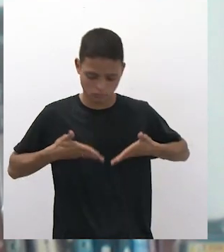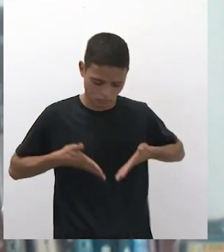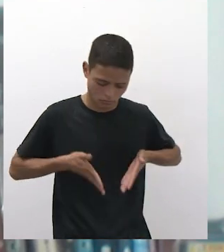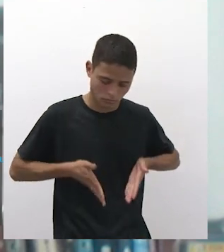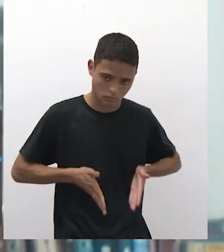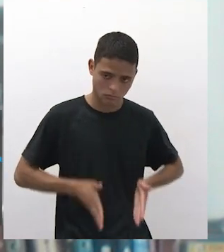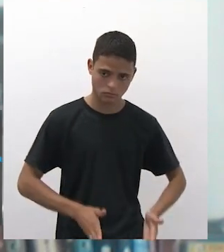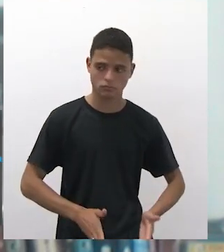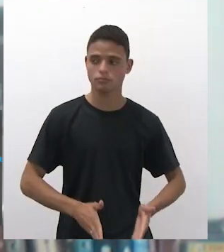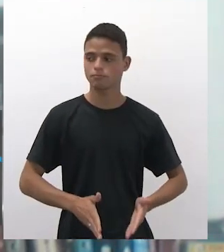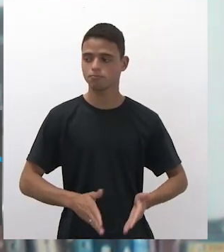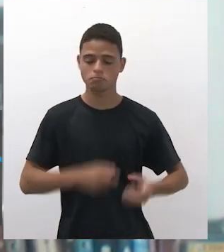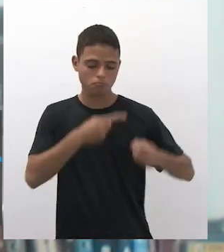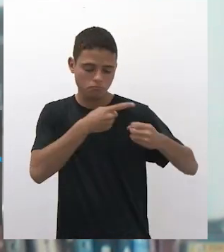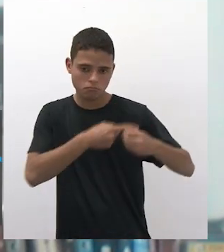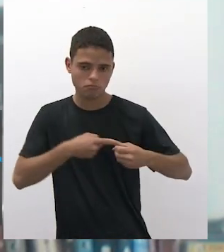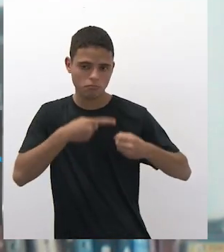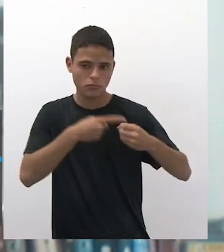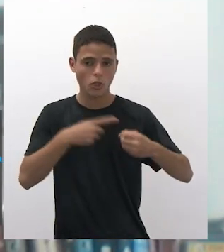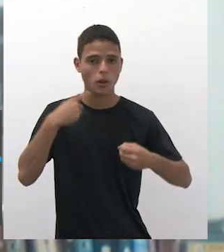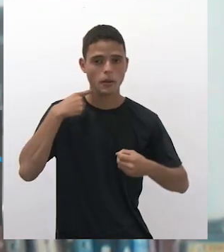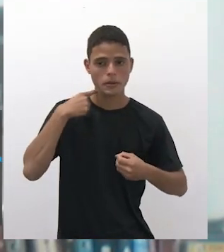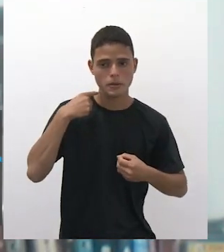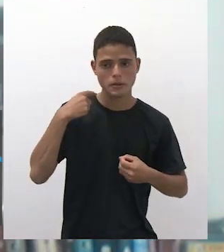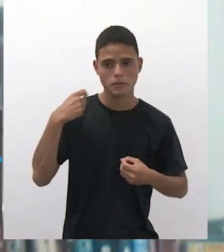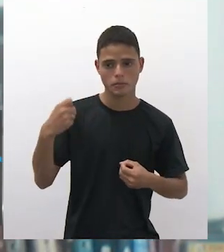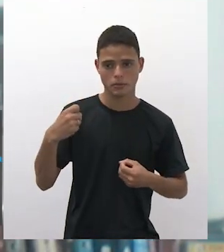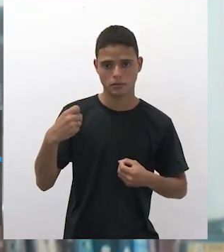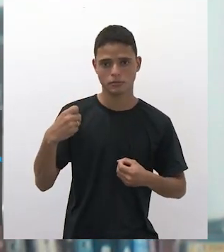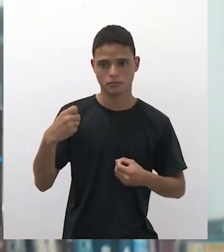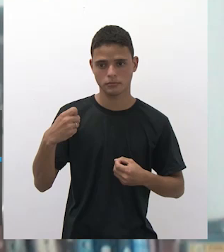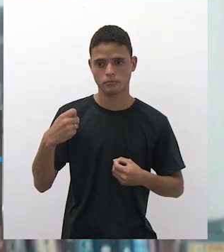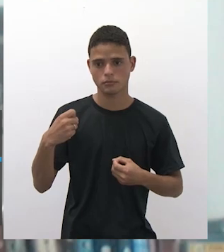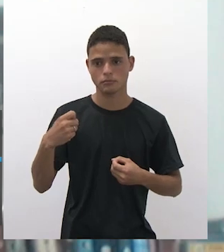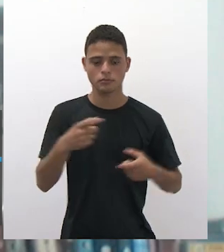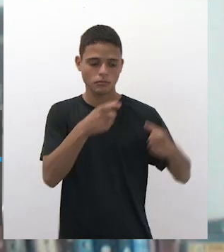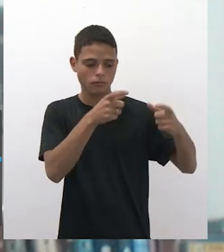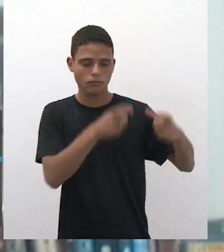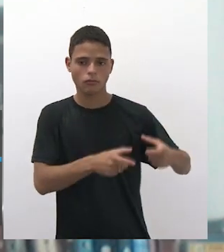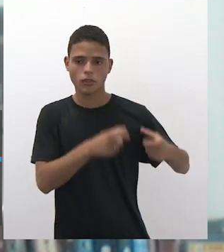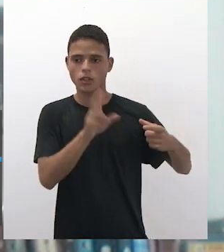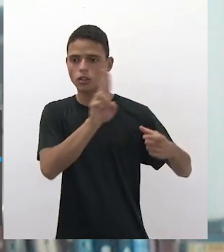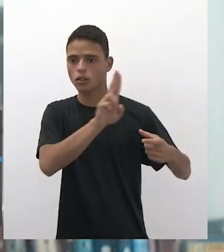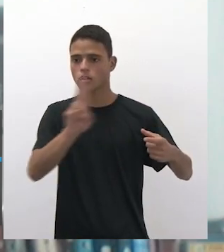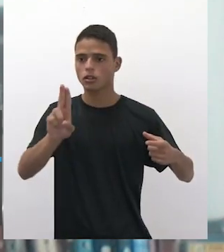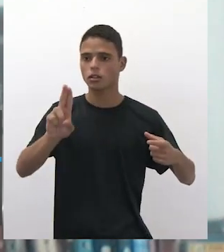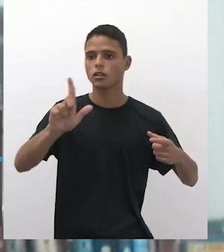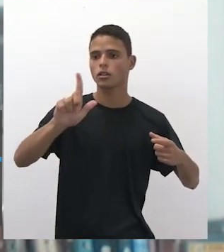Minas. Então, nasci numa cidade chamada Lavras.